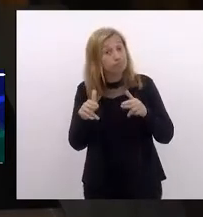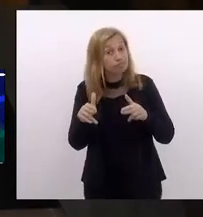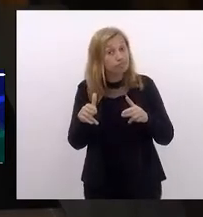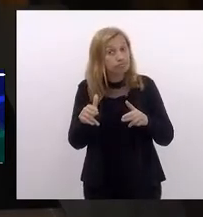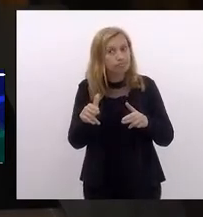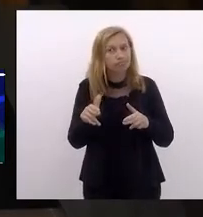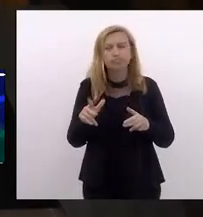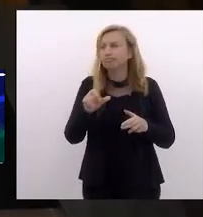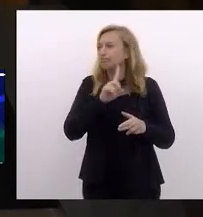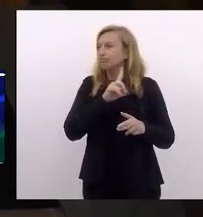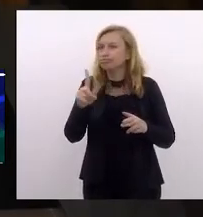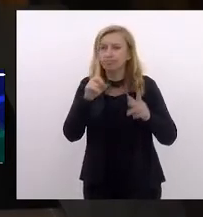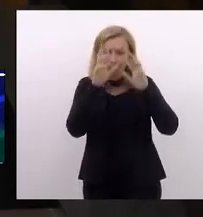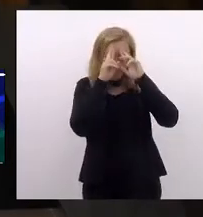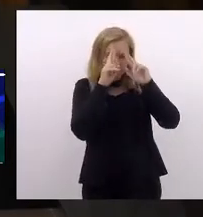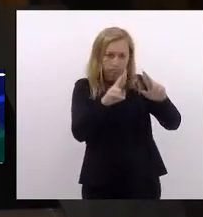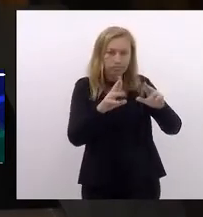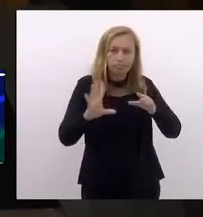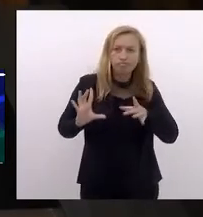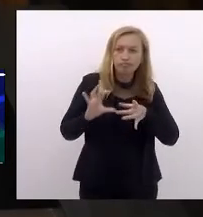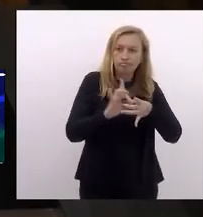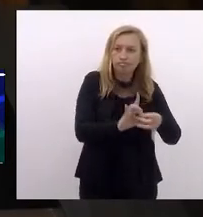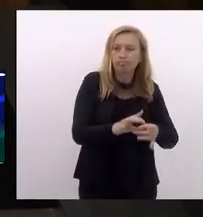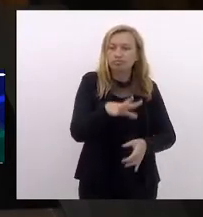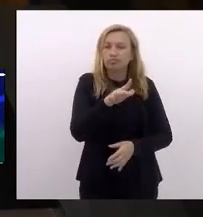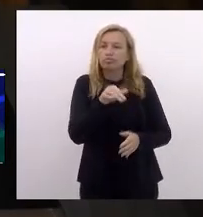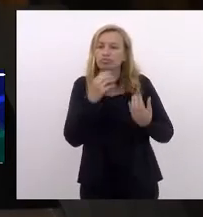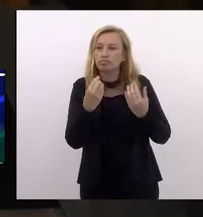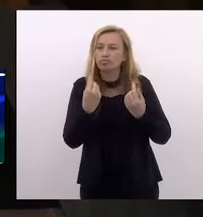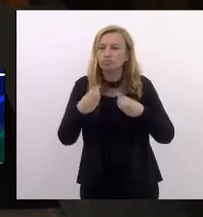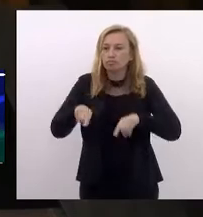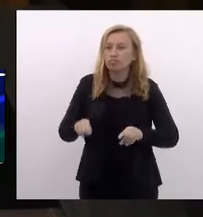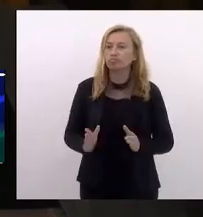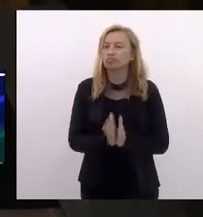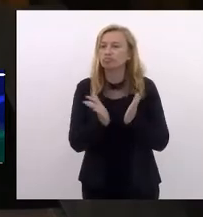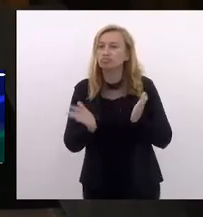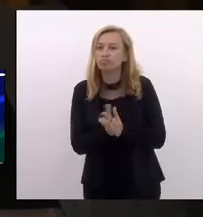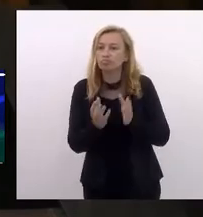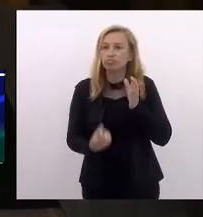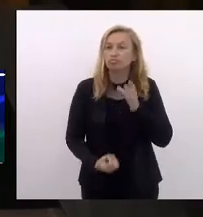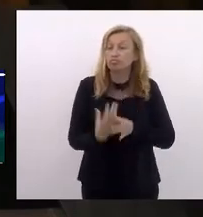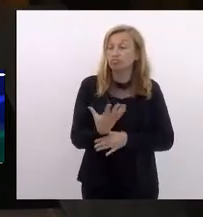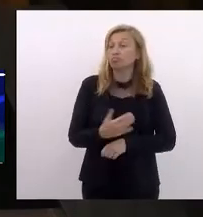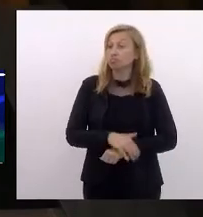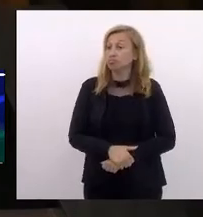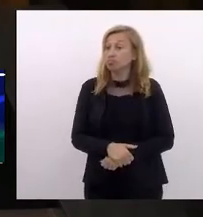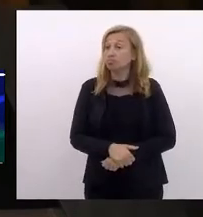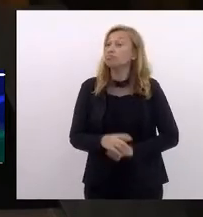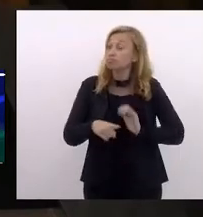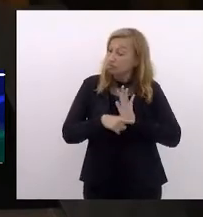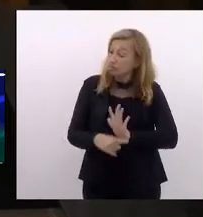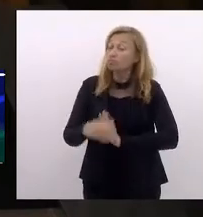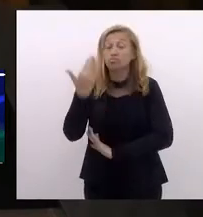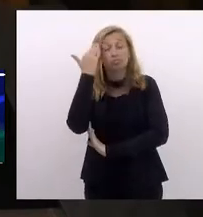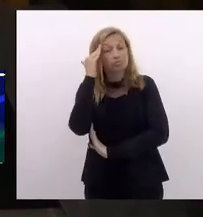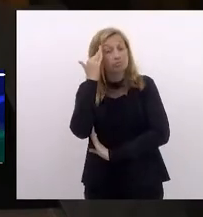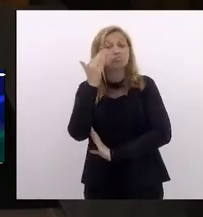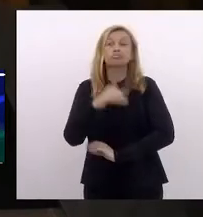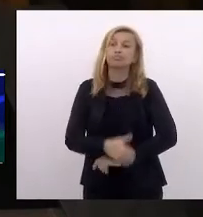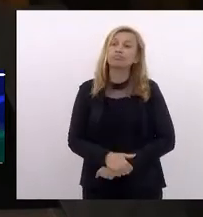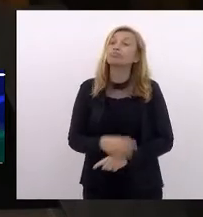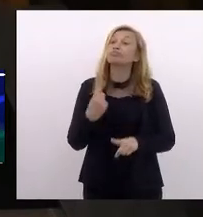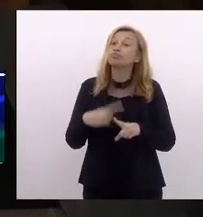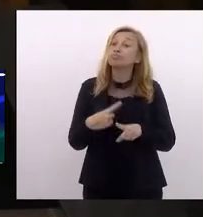não respeitar as vinculações do fundo Estadual de combate à pobreza ajuda a entender